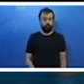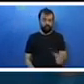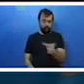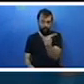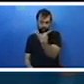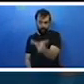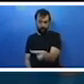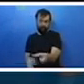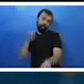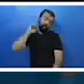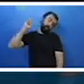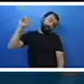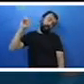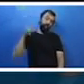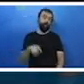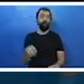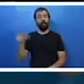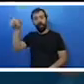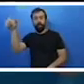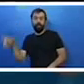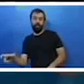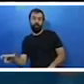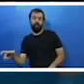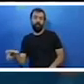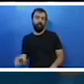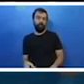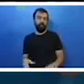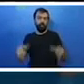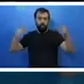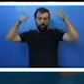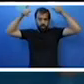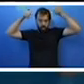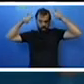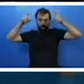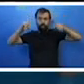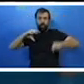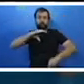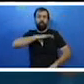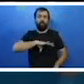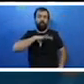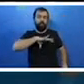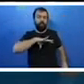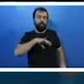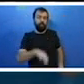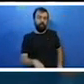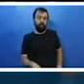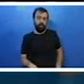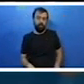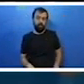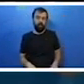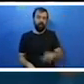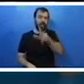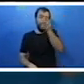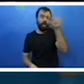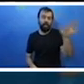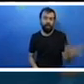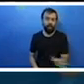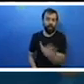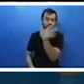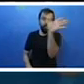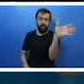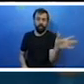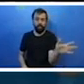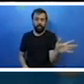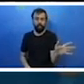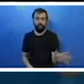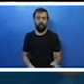coroa portuguesa, tá? Desse lado, gente, nesse time, que era o time da capitania de Minas Gerais, nós